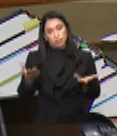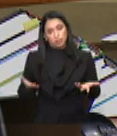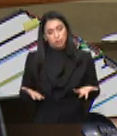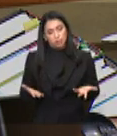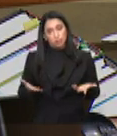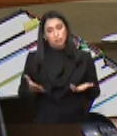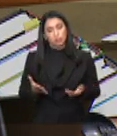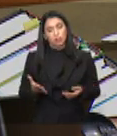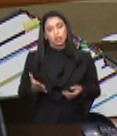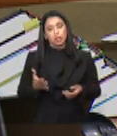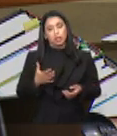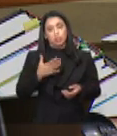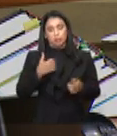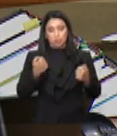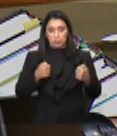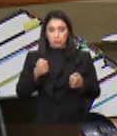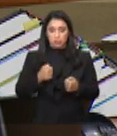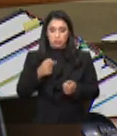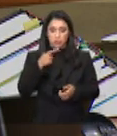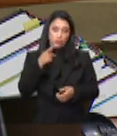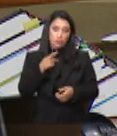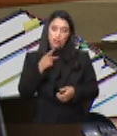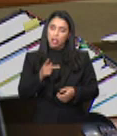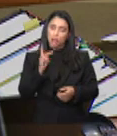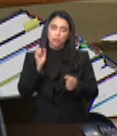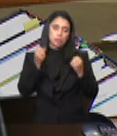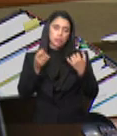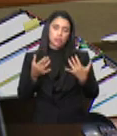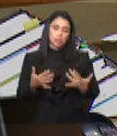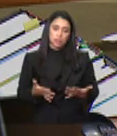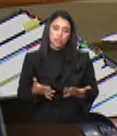minha intervenção, faço apenas esse transcurso,